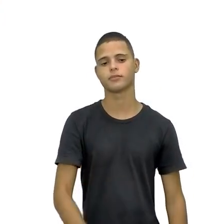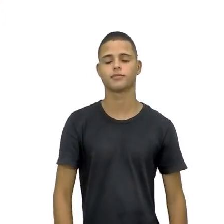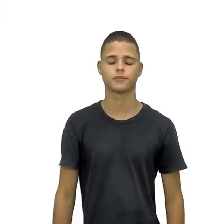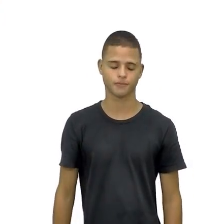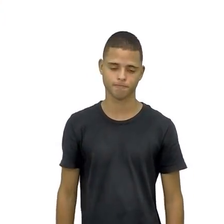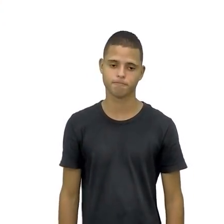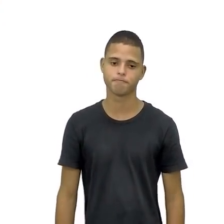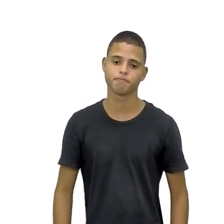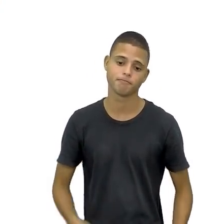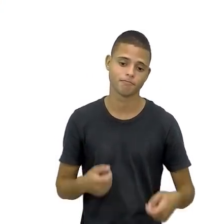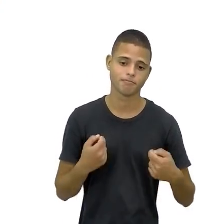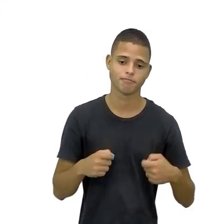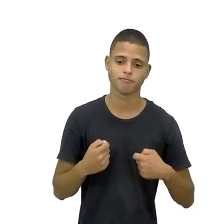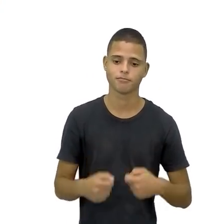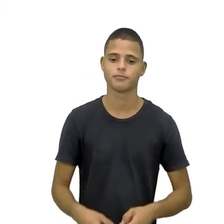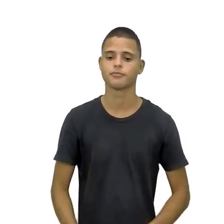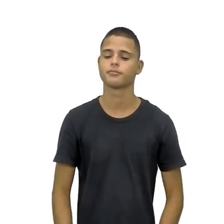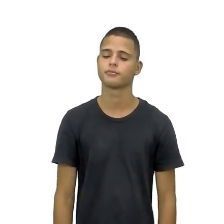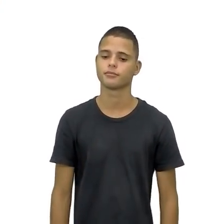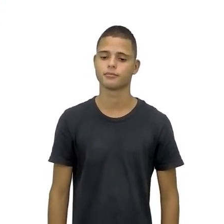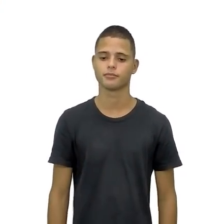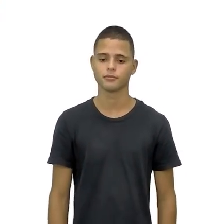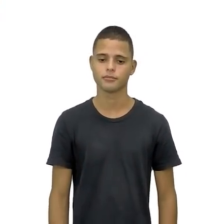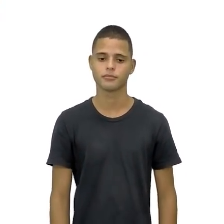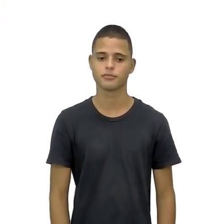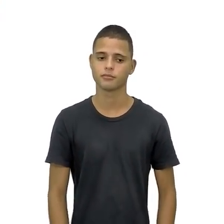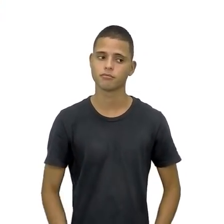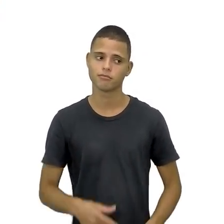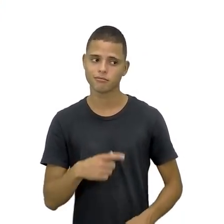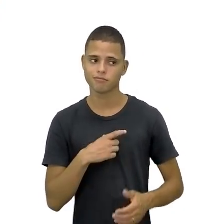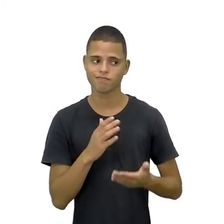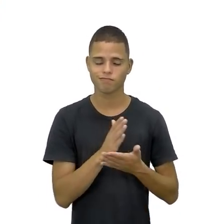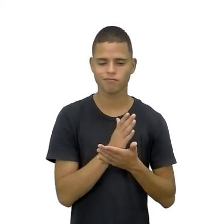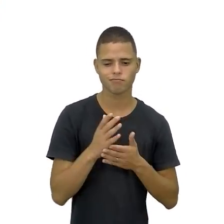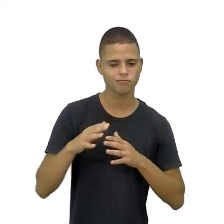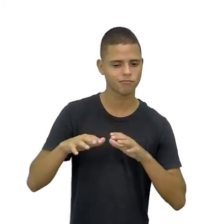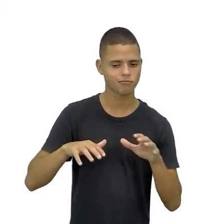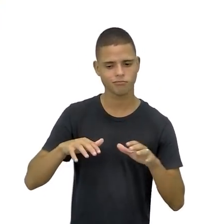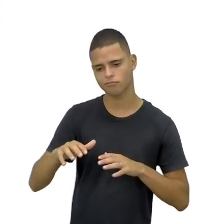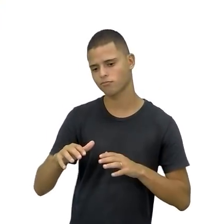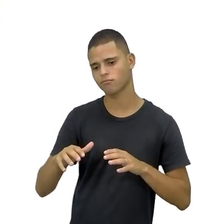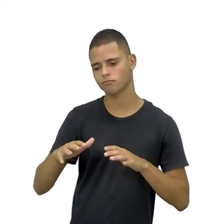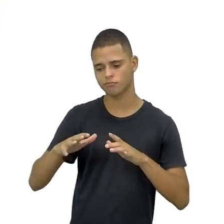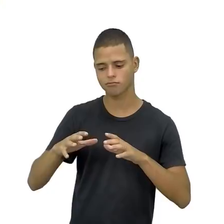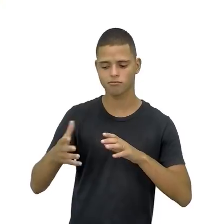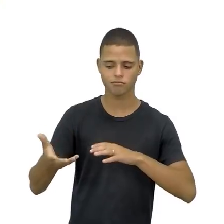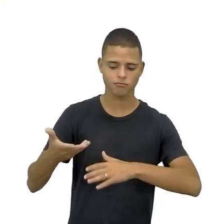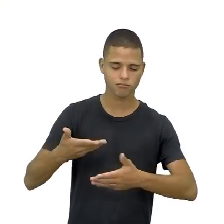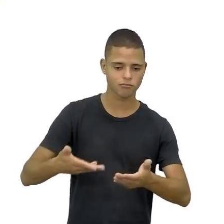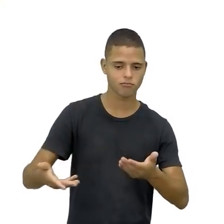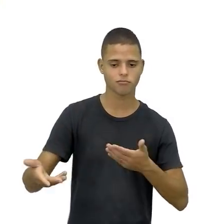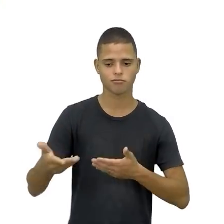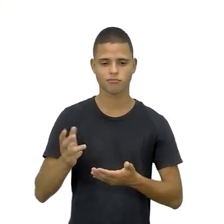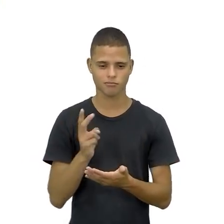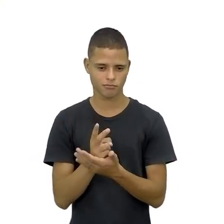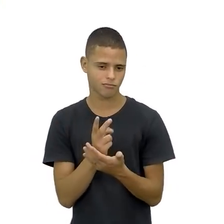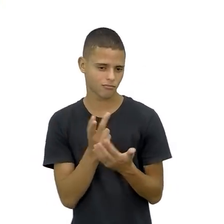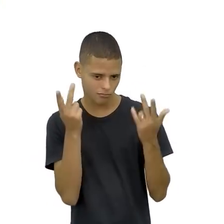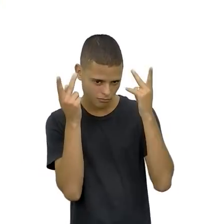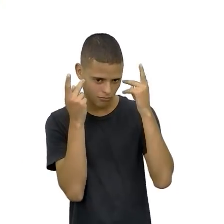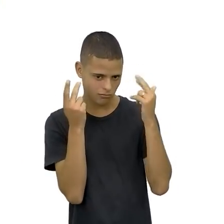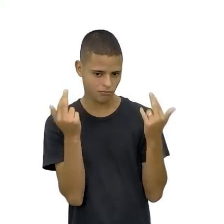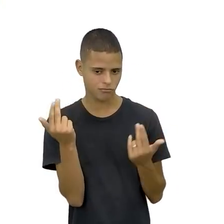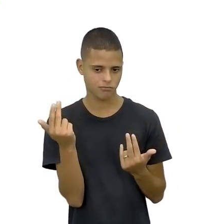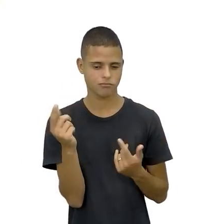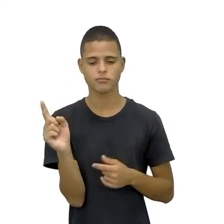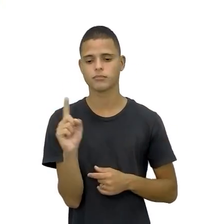dessa necessidade de haver ali algum movimento, né, de que não sejam sempre os mesmos colegas do grupo.